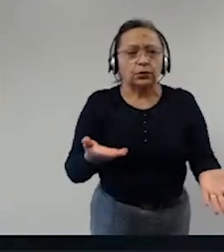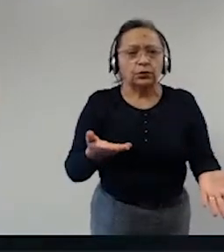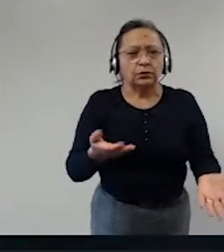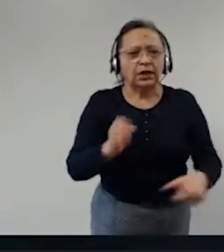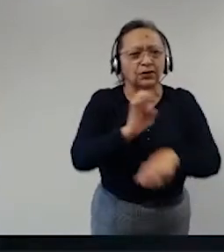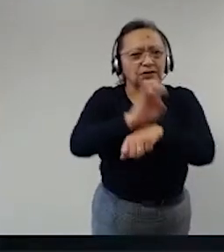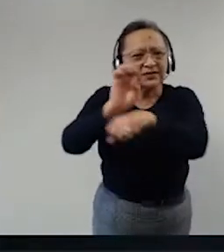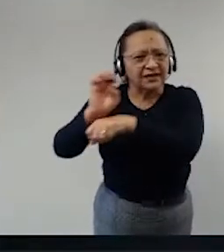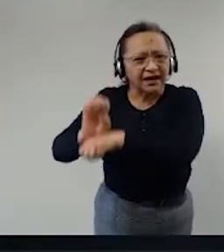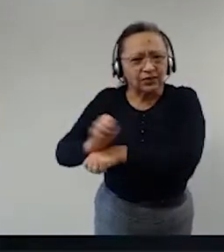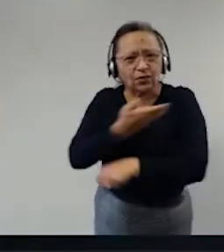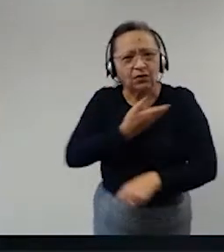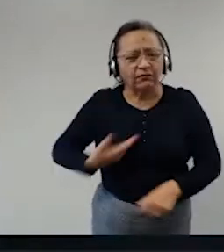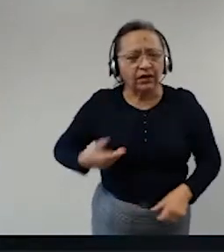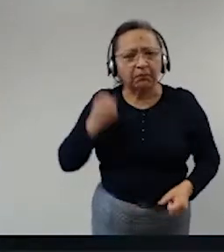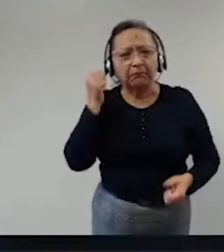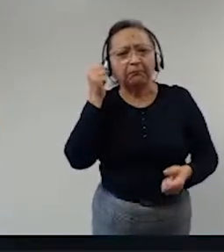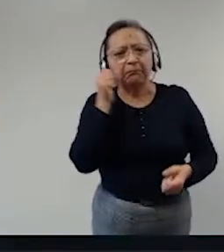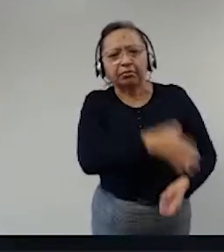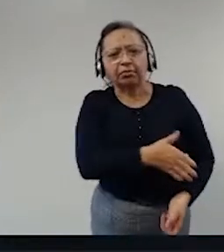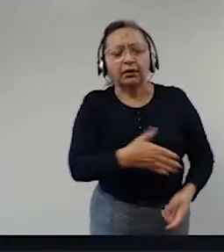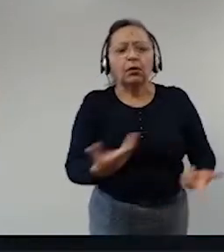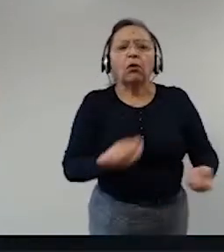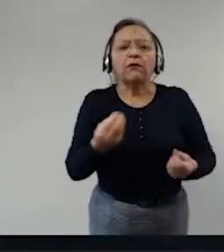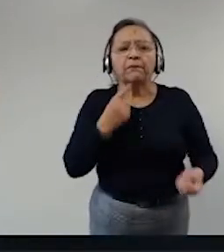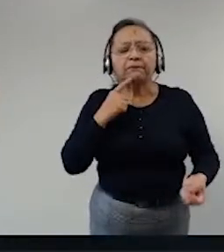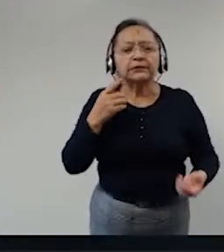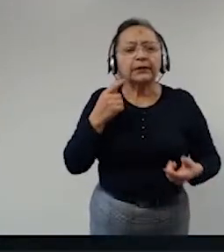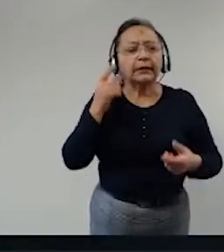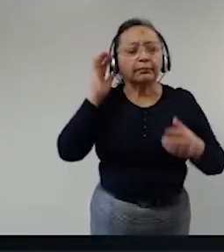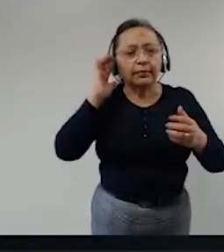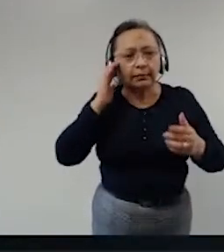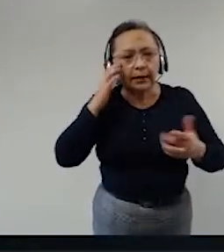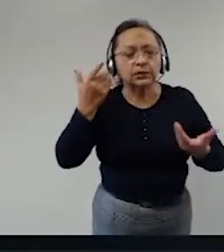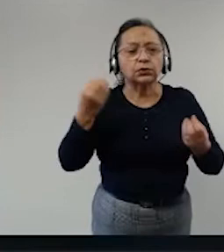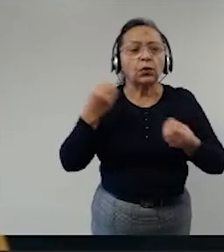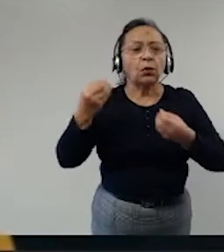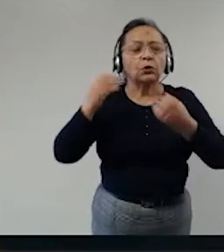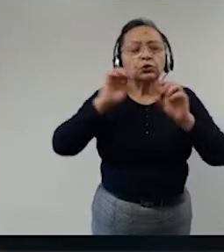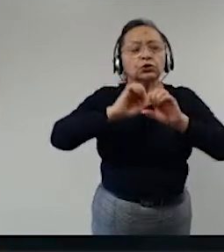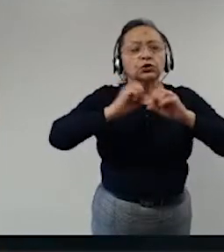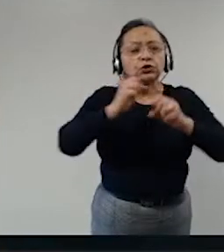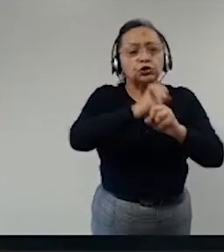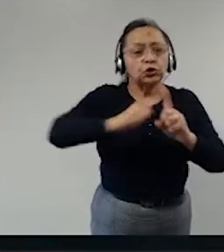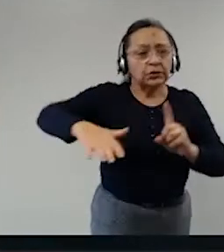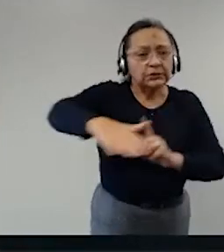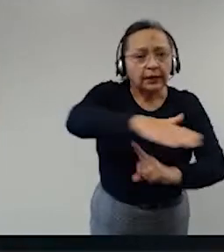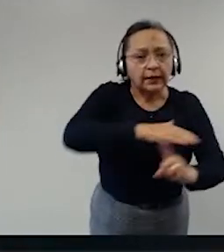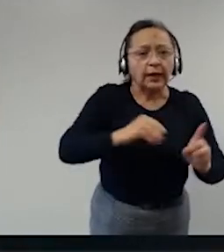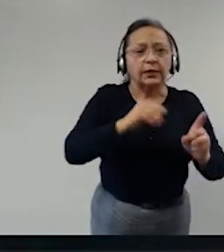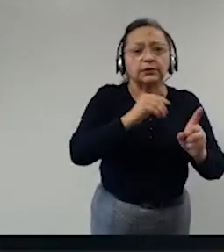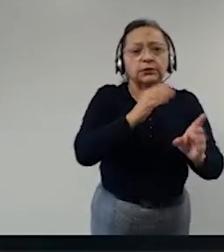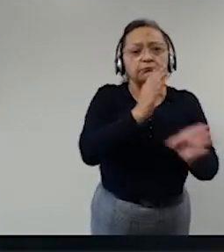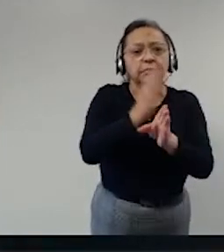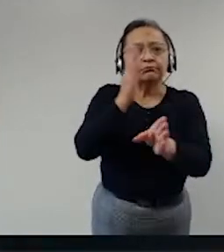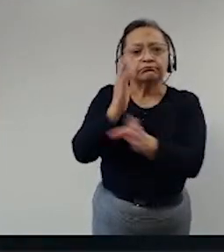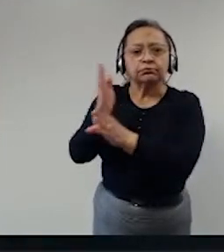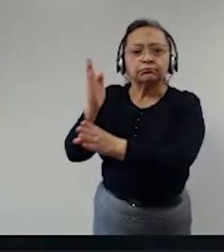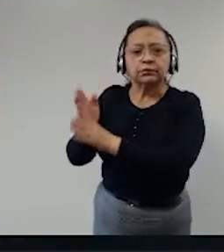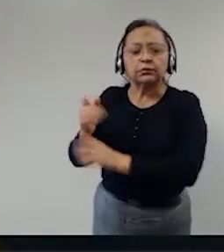processar isso processar isso como sociedade, identificar os flancos